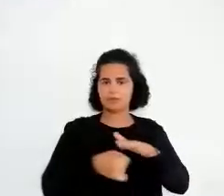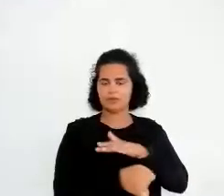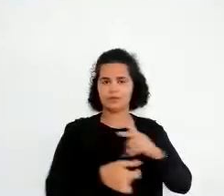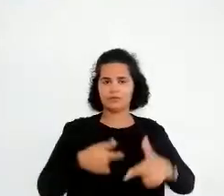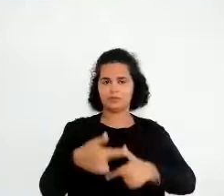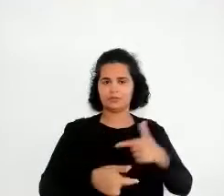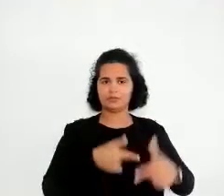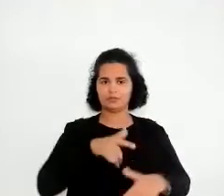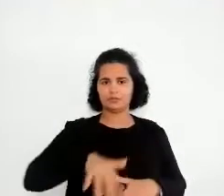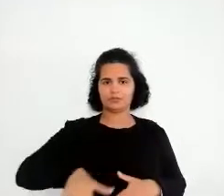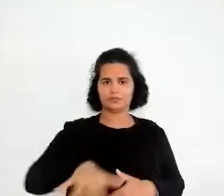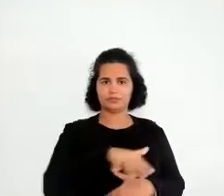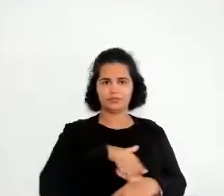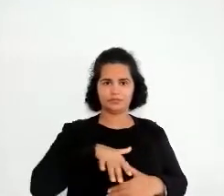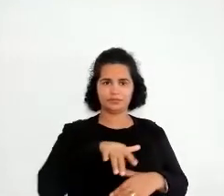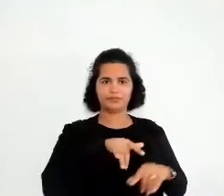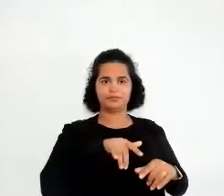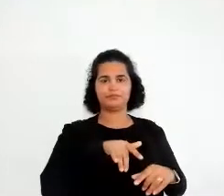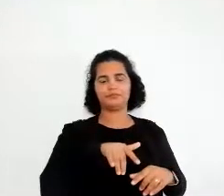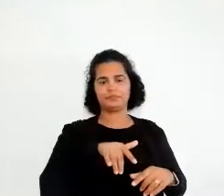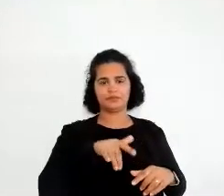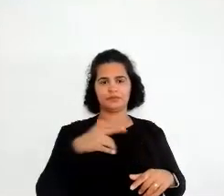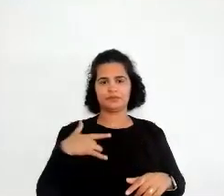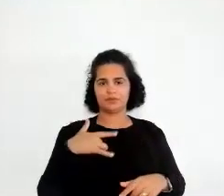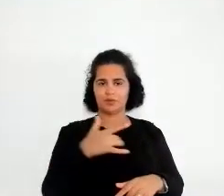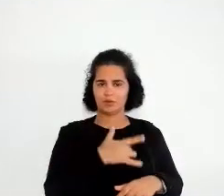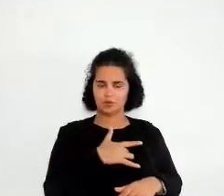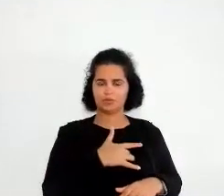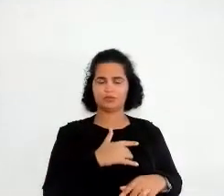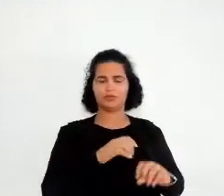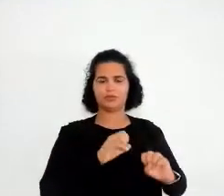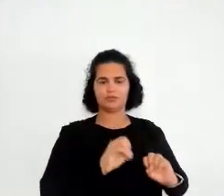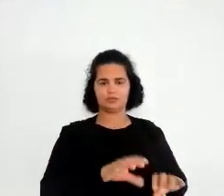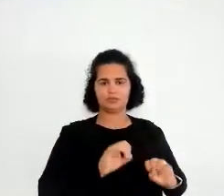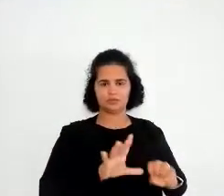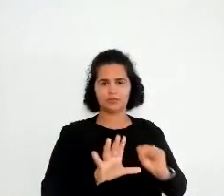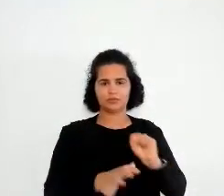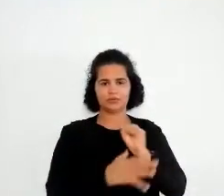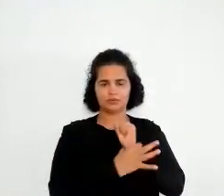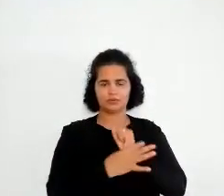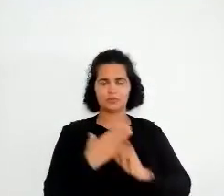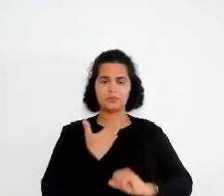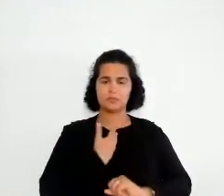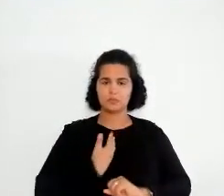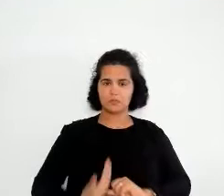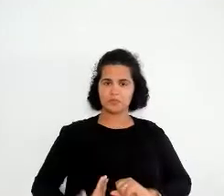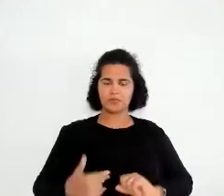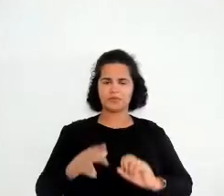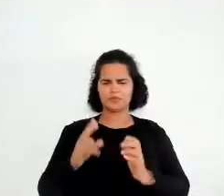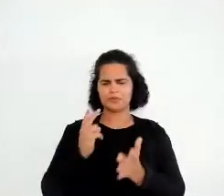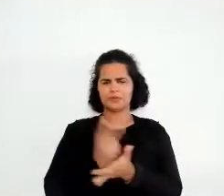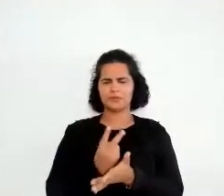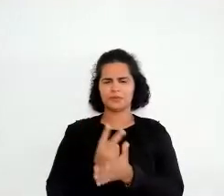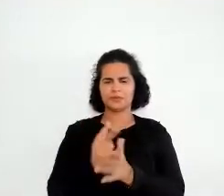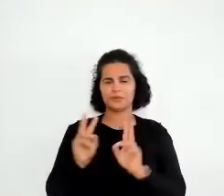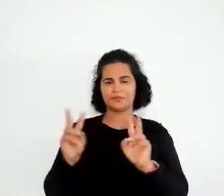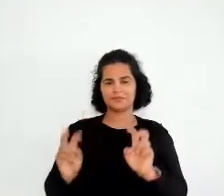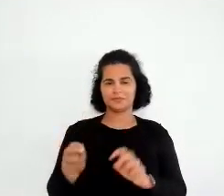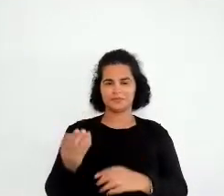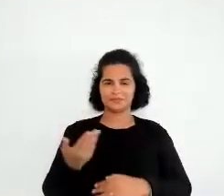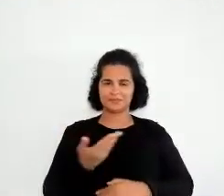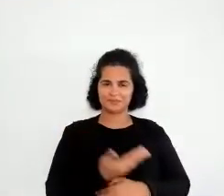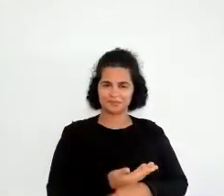rural. Saúde, educação e segurança pública também são temas constantes na pauta do parlamentar, que